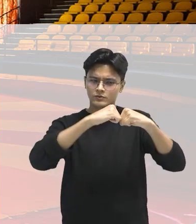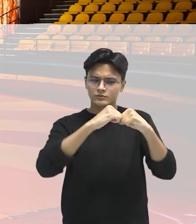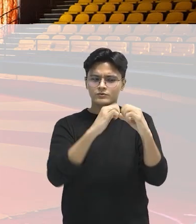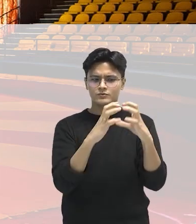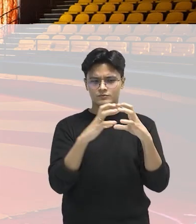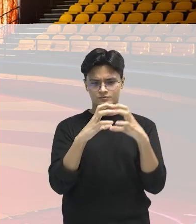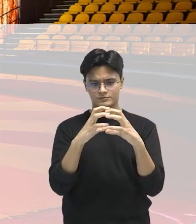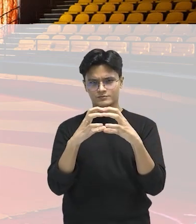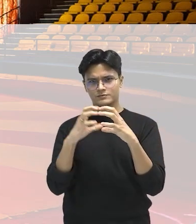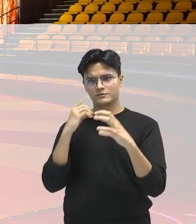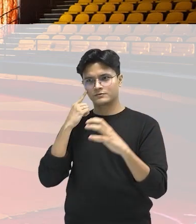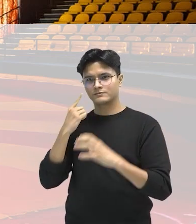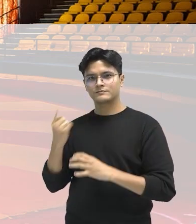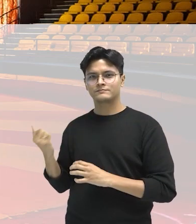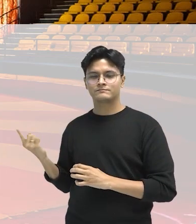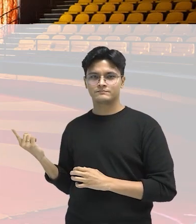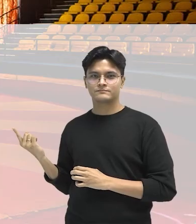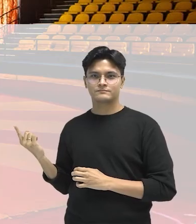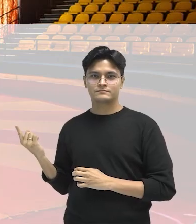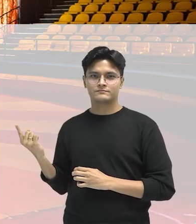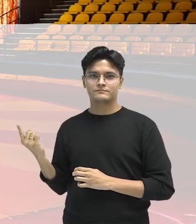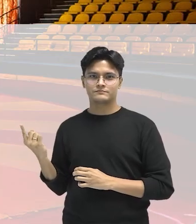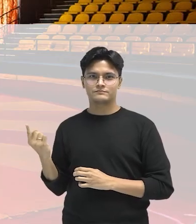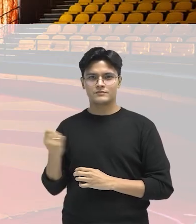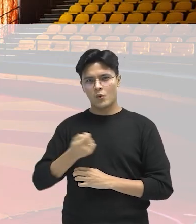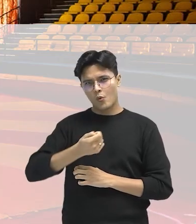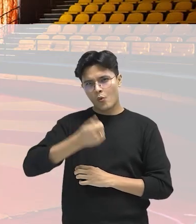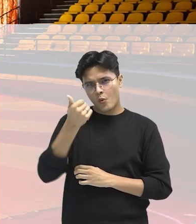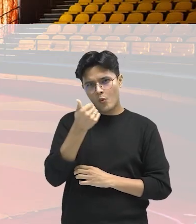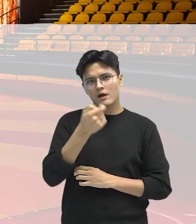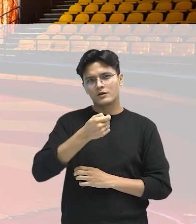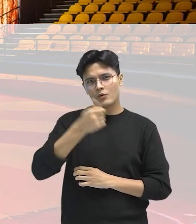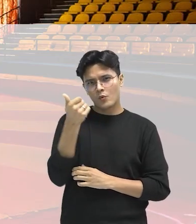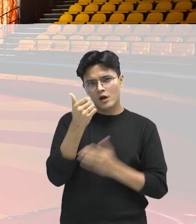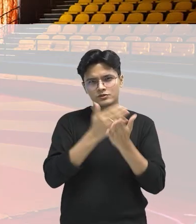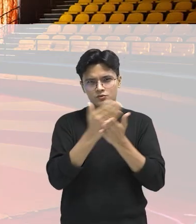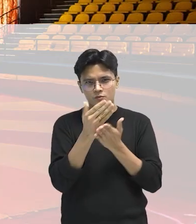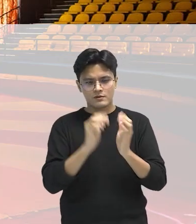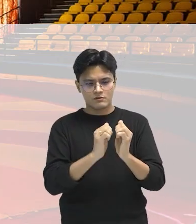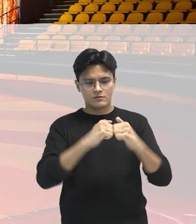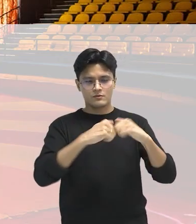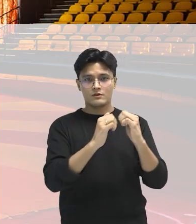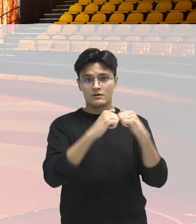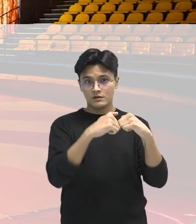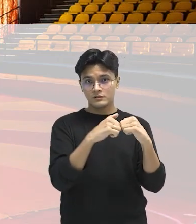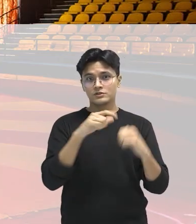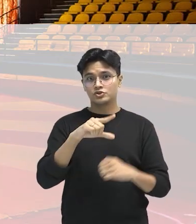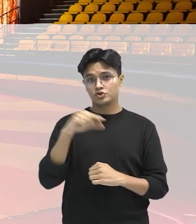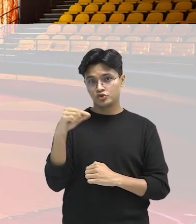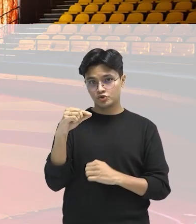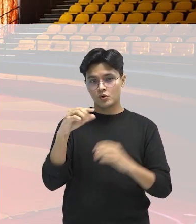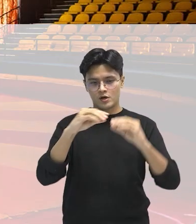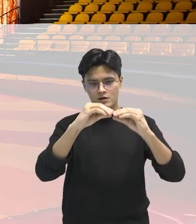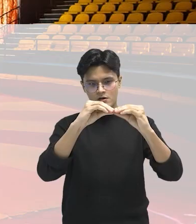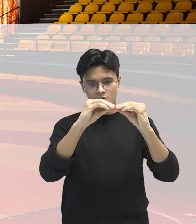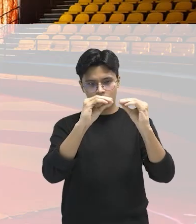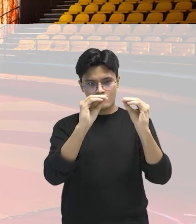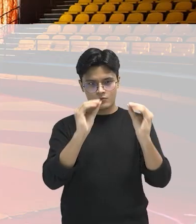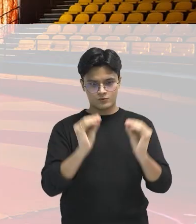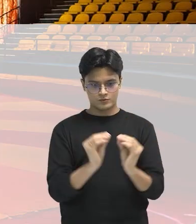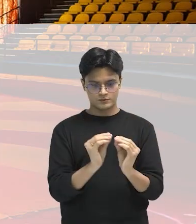aqui, ó, do início da nossa meia. Você vai escolher uma delas, observem